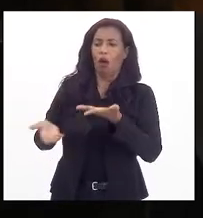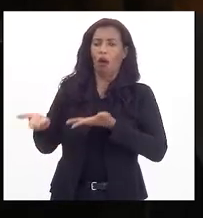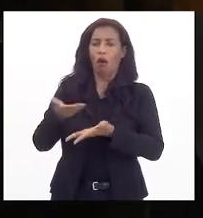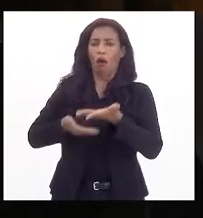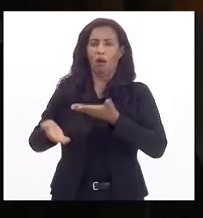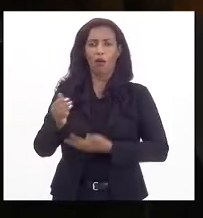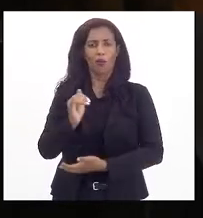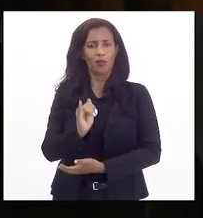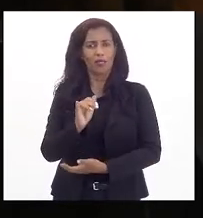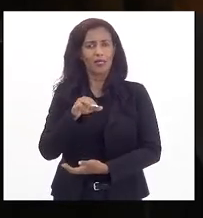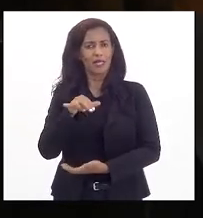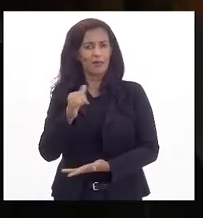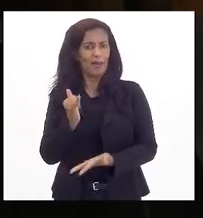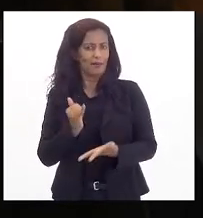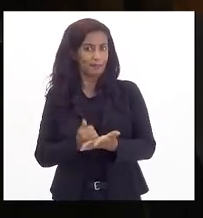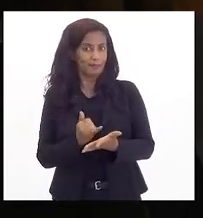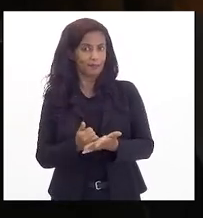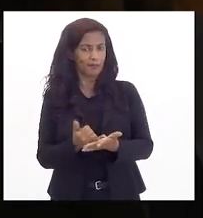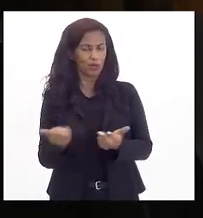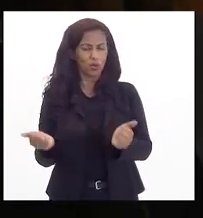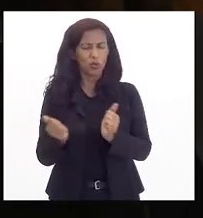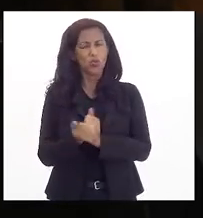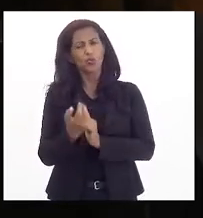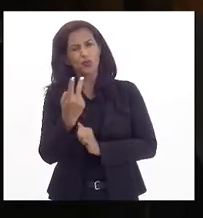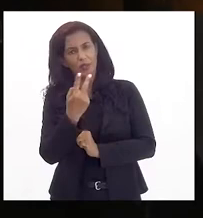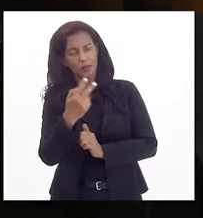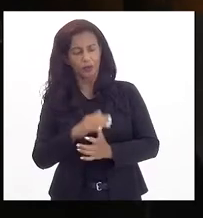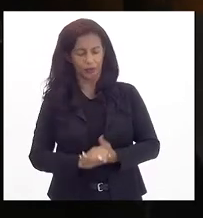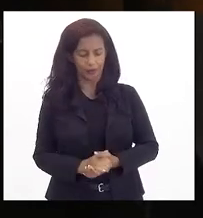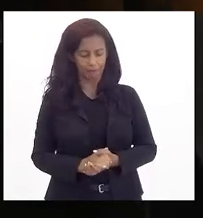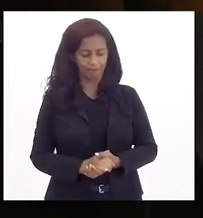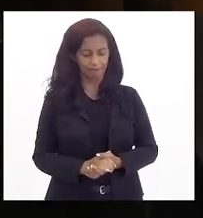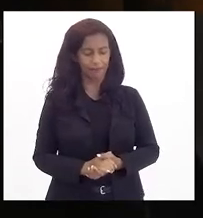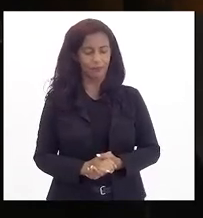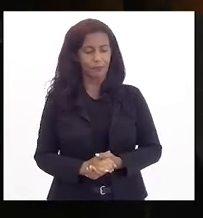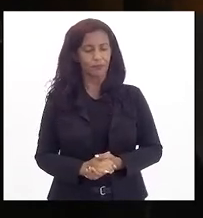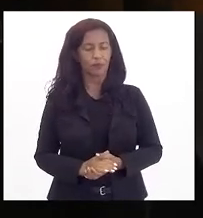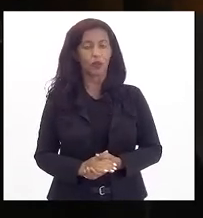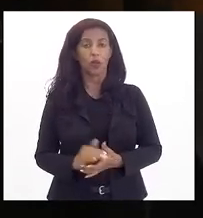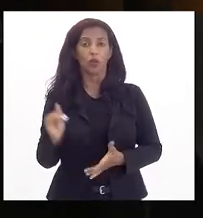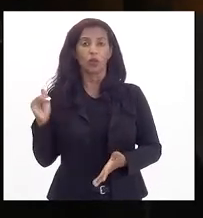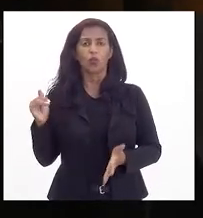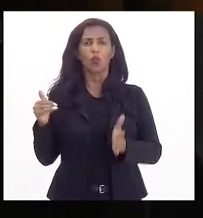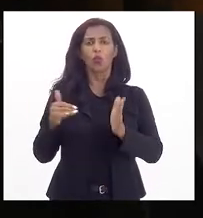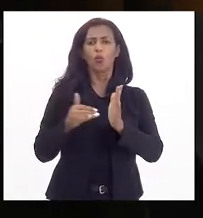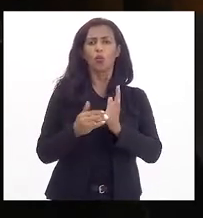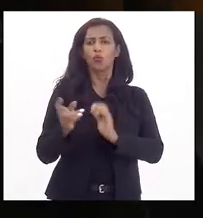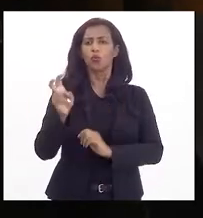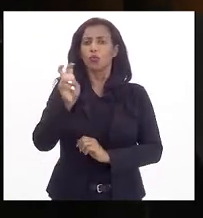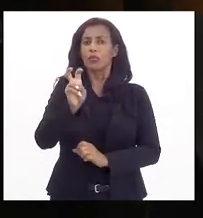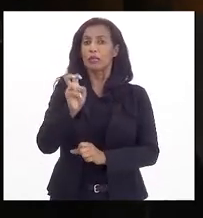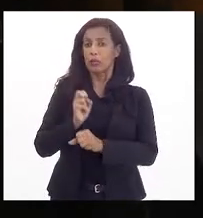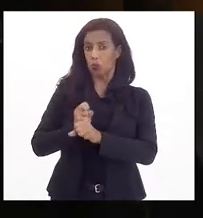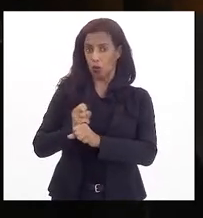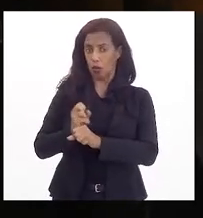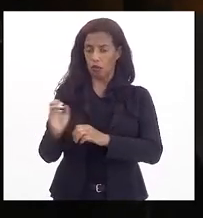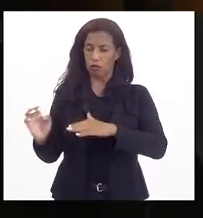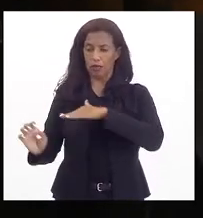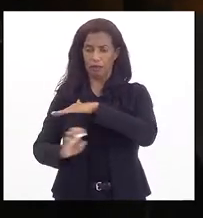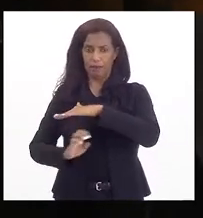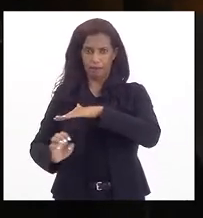Junta as duas coisas. Senhora presidente, nos últimos 5 anos a companhia